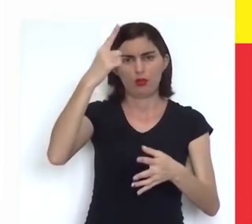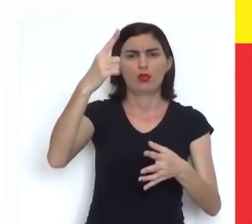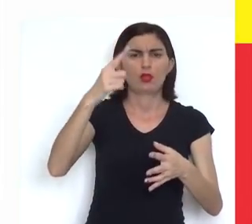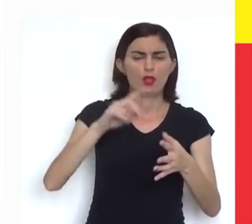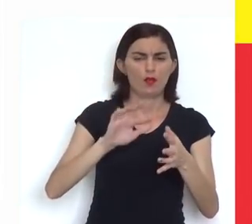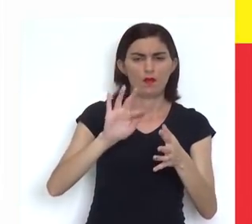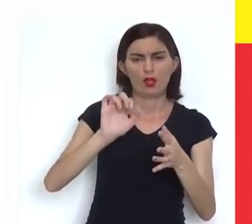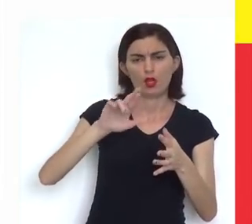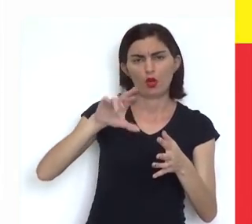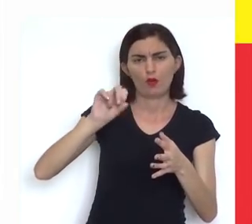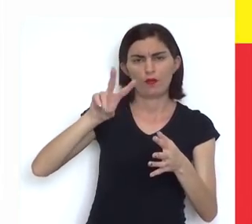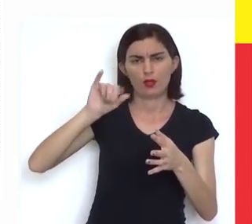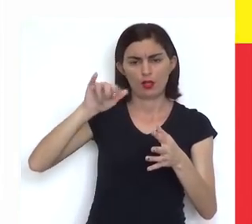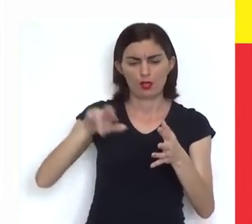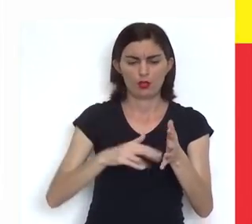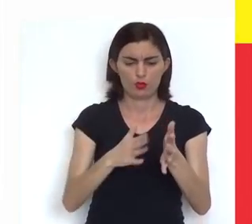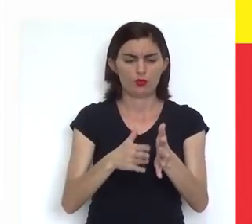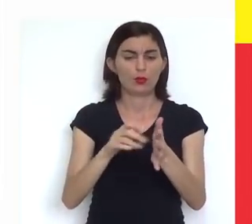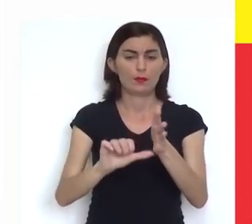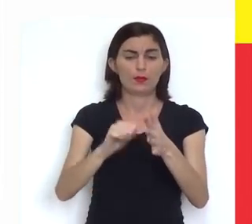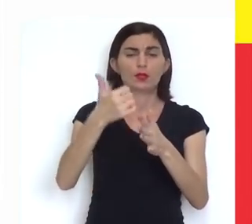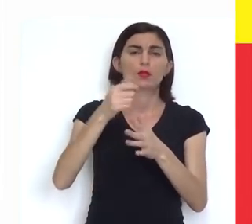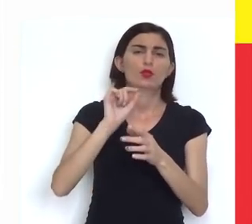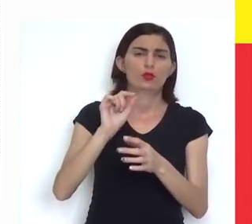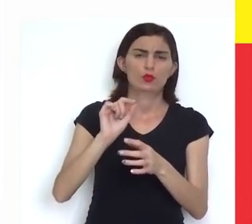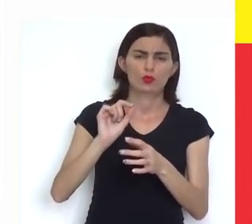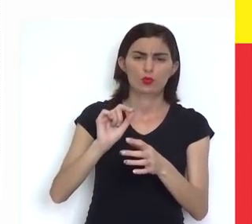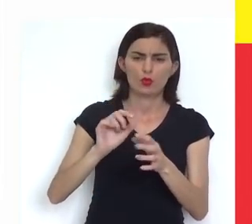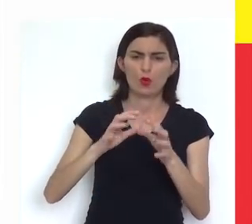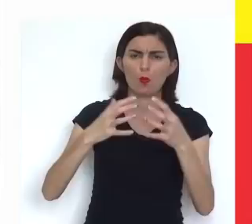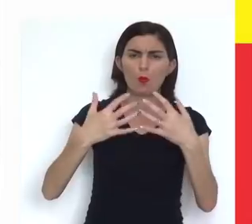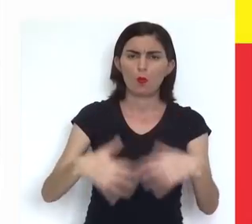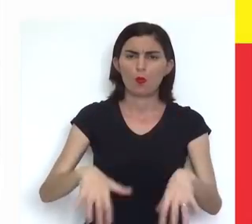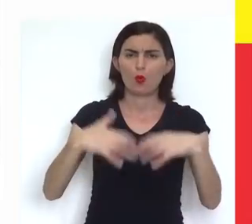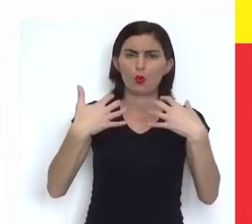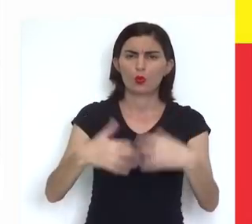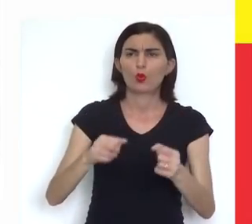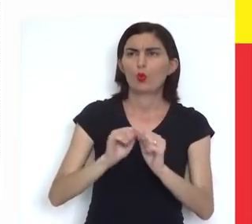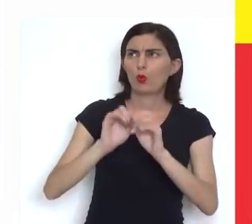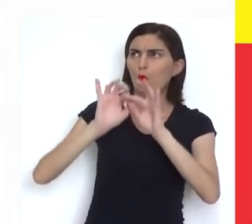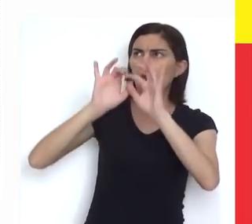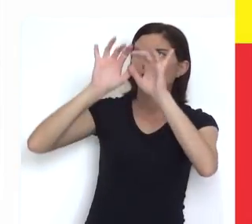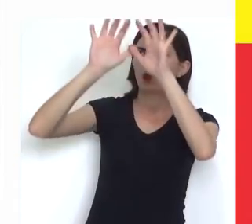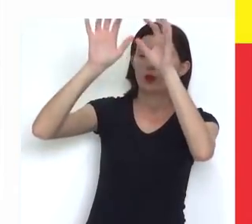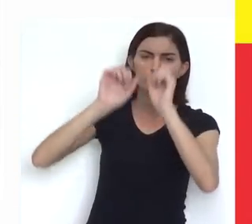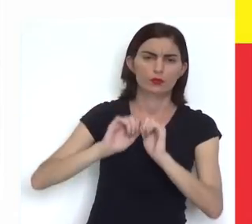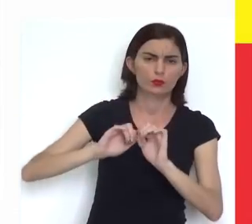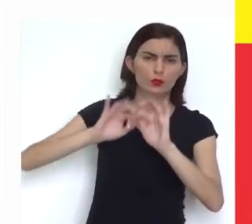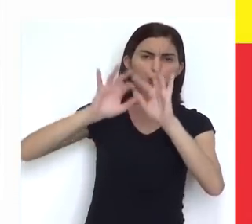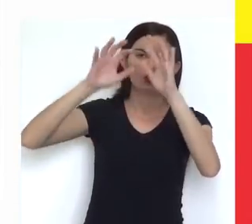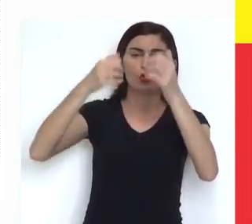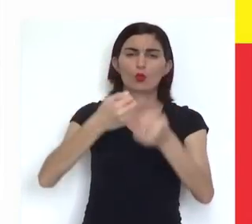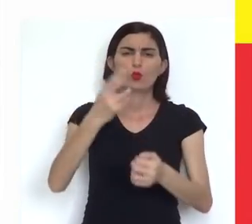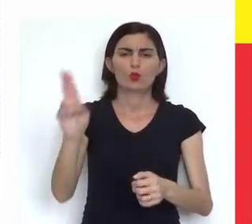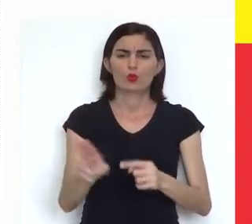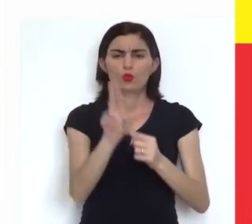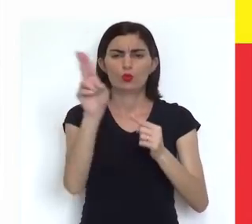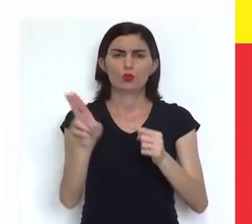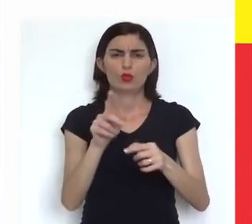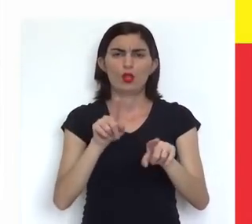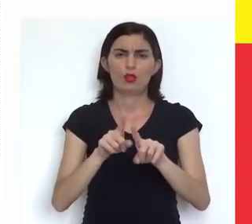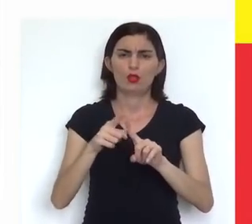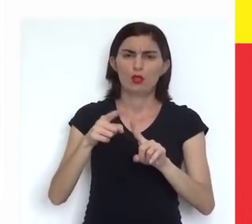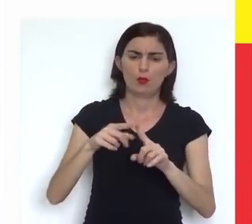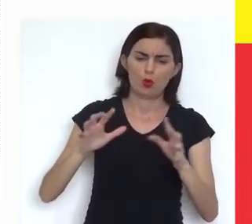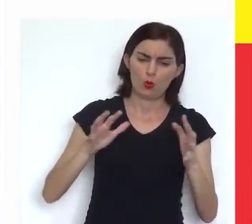meio de transporte ferroviário, gente, ela funcionou através de motores a vapor, tá? Então, eram motores que, com a utilização de